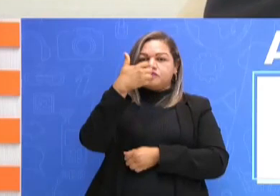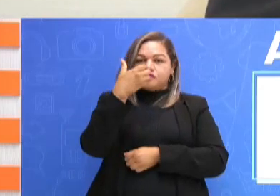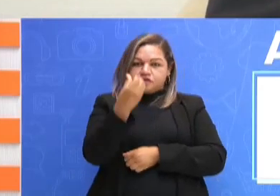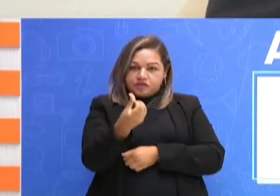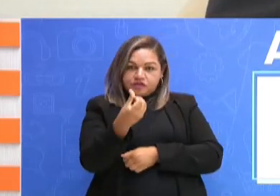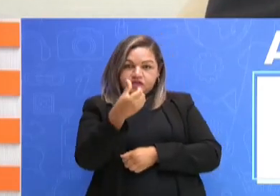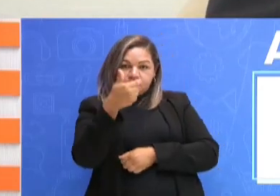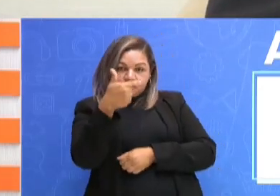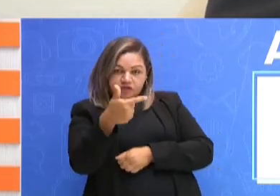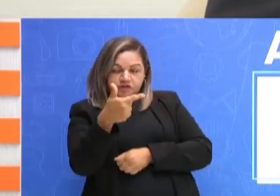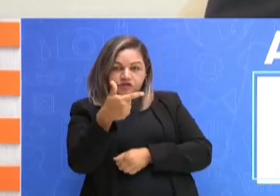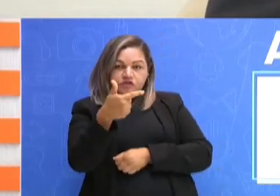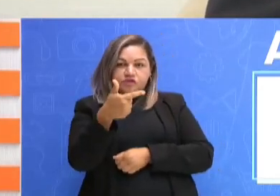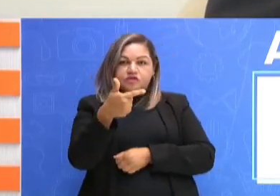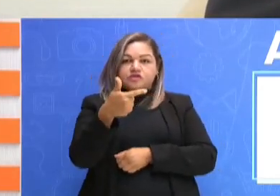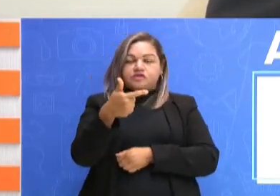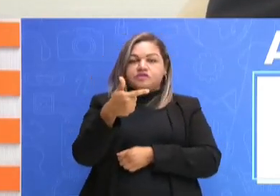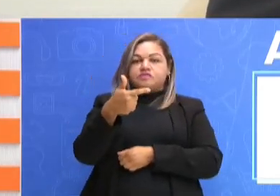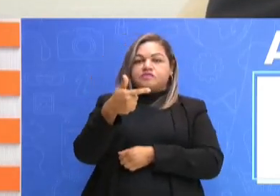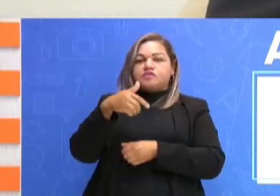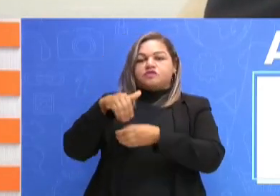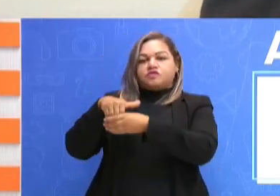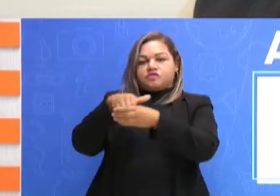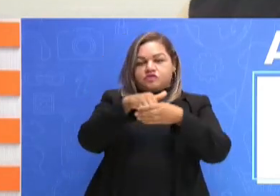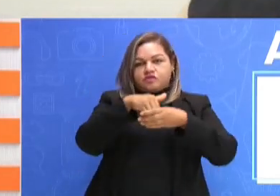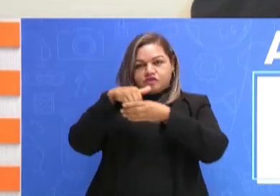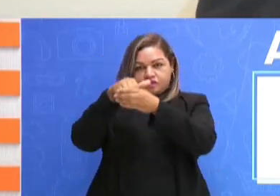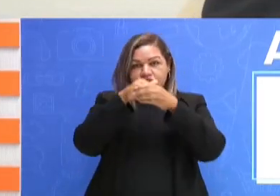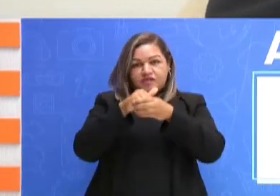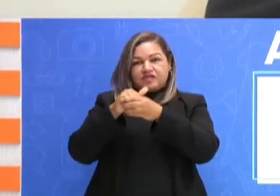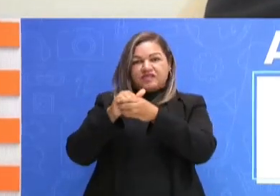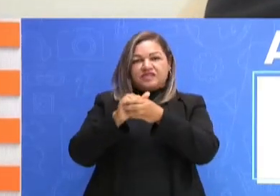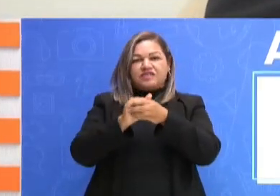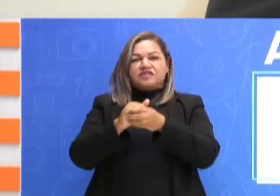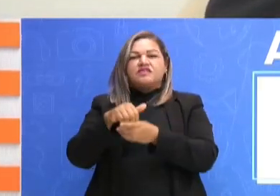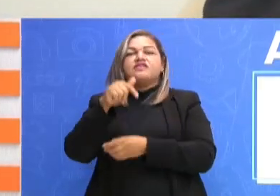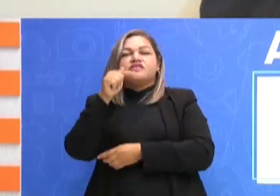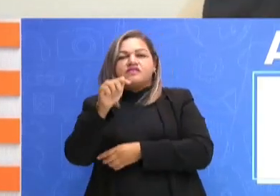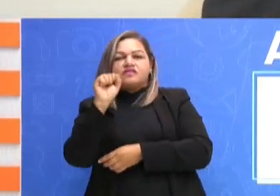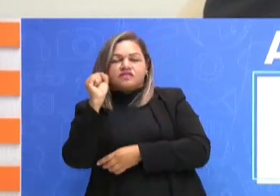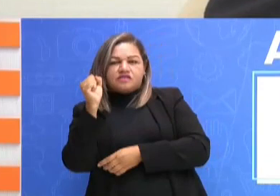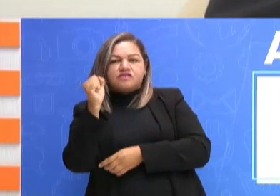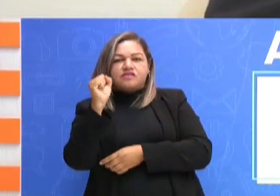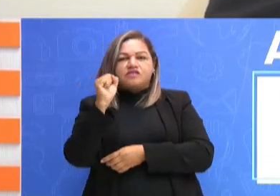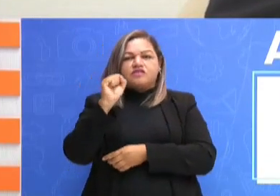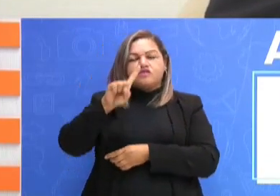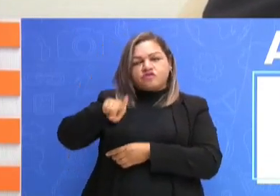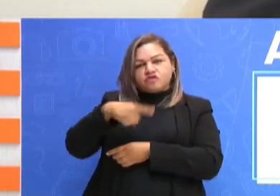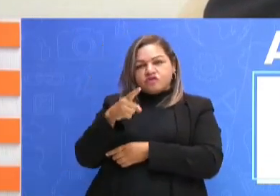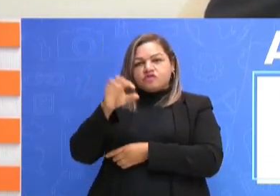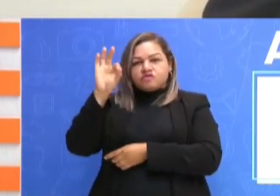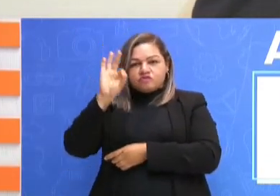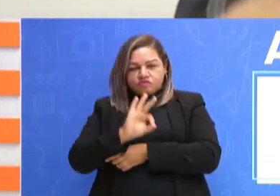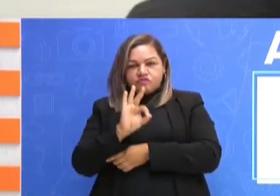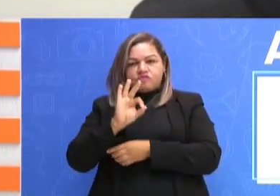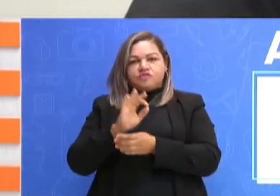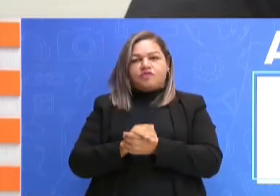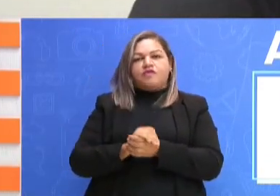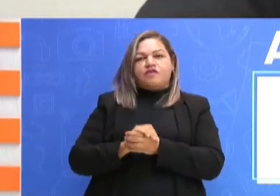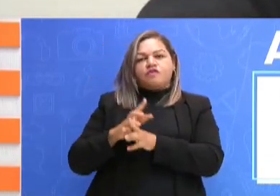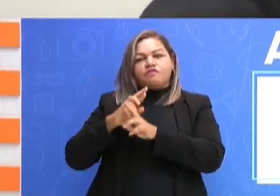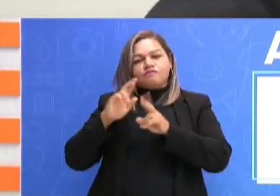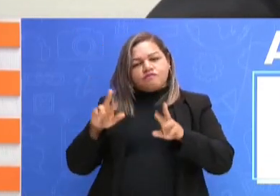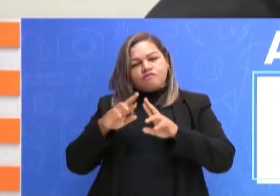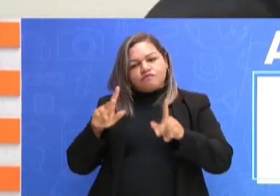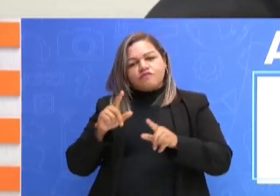62.075 votos, cerca de 78,17% dos votos válidos em Caxias, com a diferença de